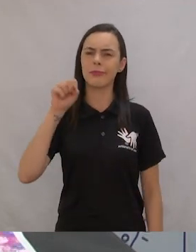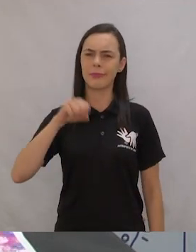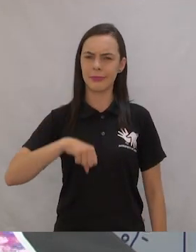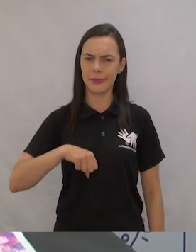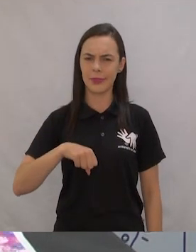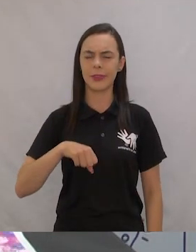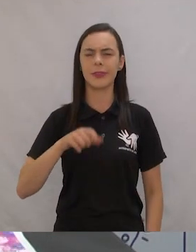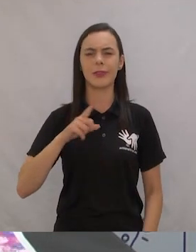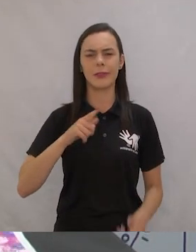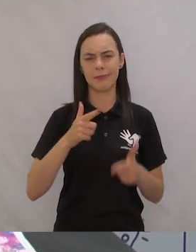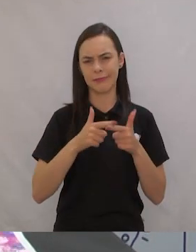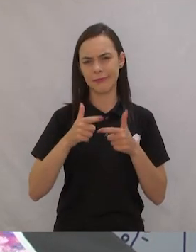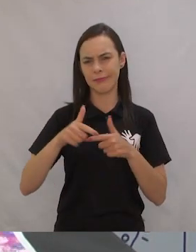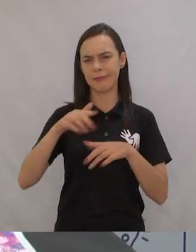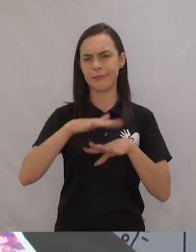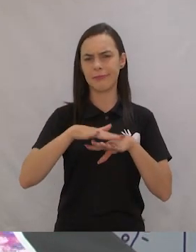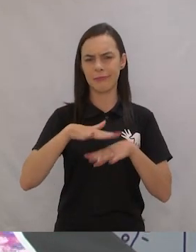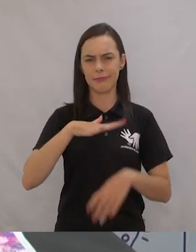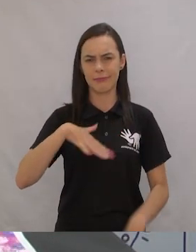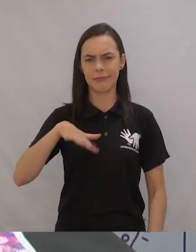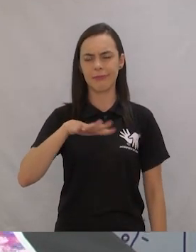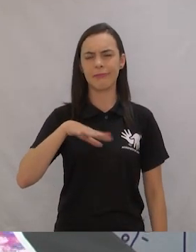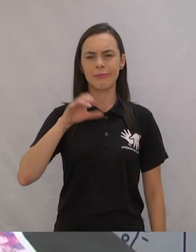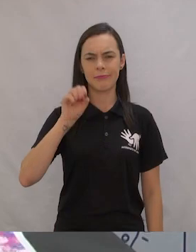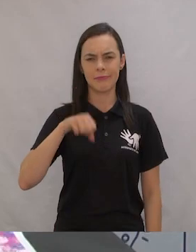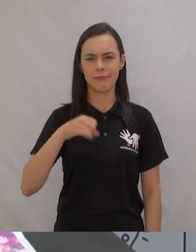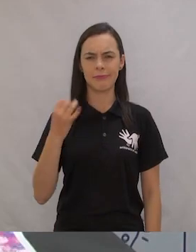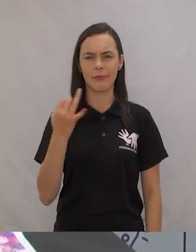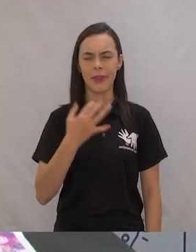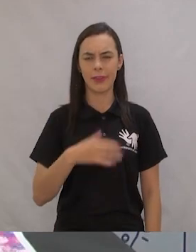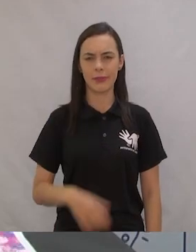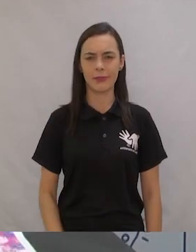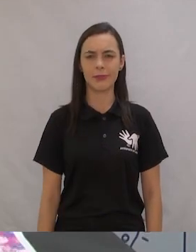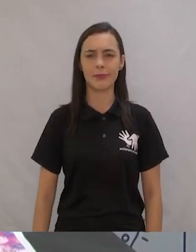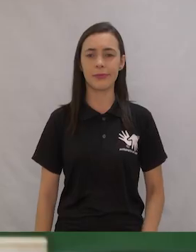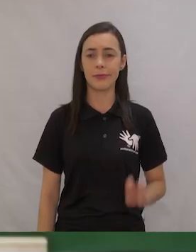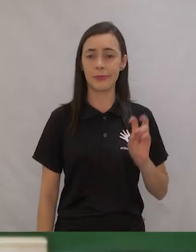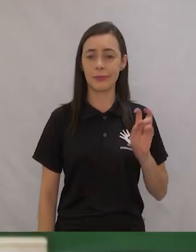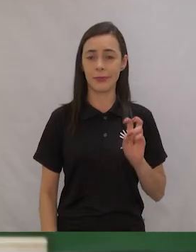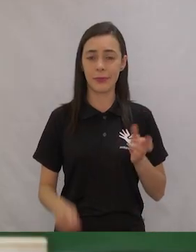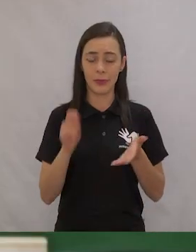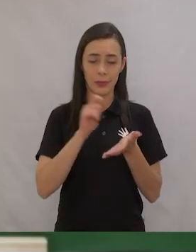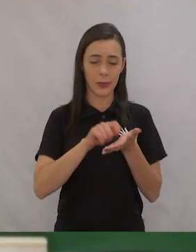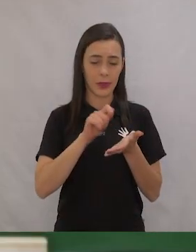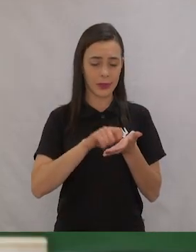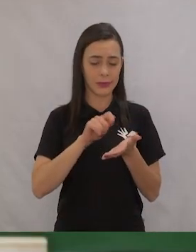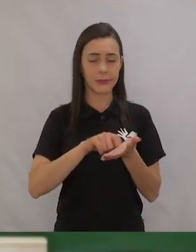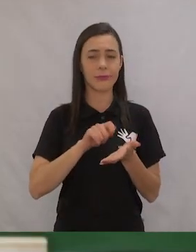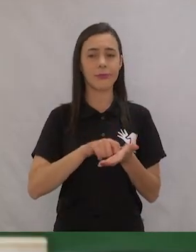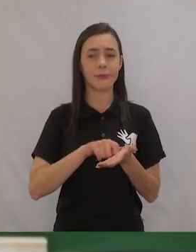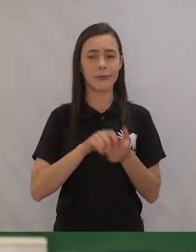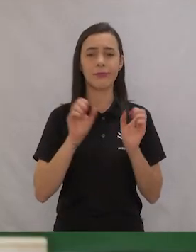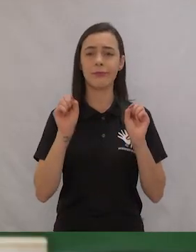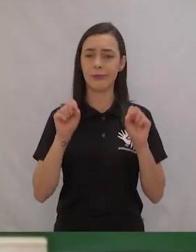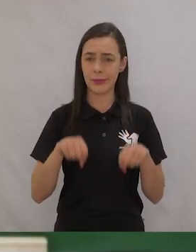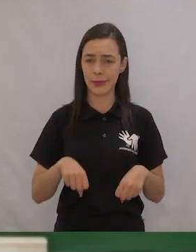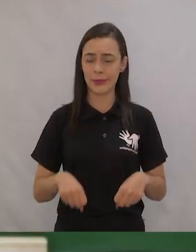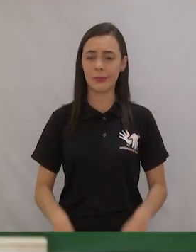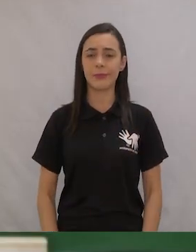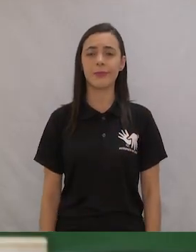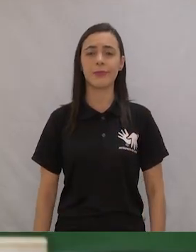Fizemos a resolução de várias situações, problema. Fizemos o nosso registro no caderno? Fizemos